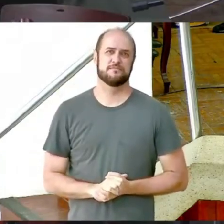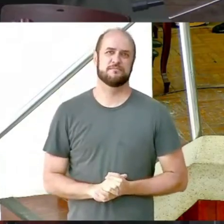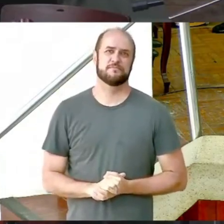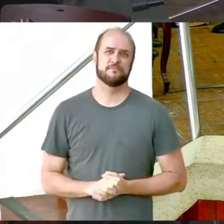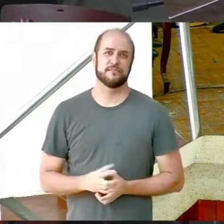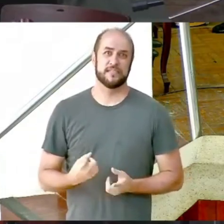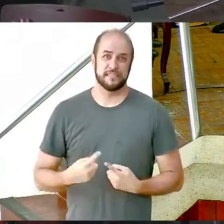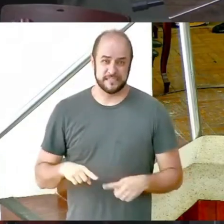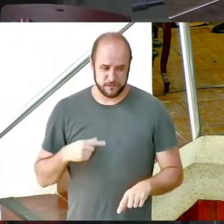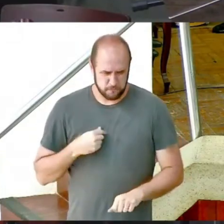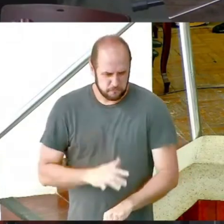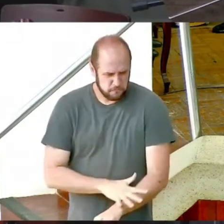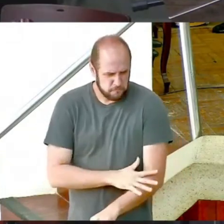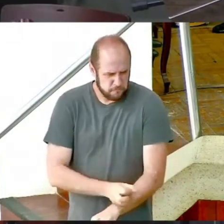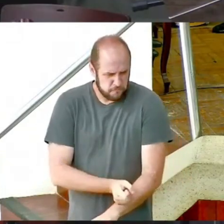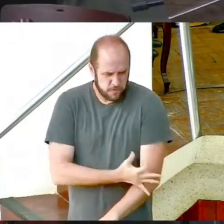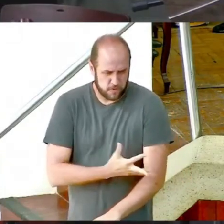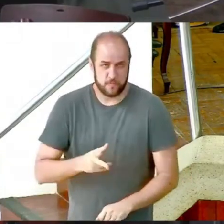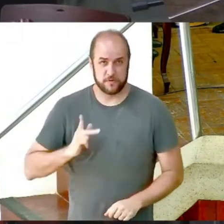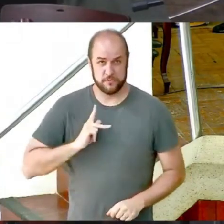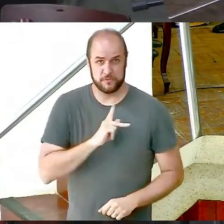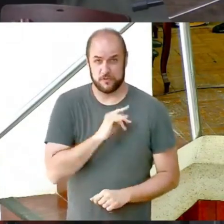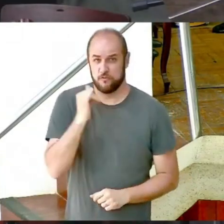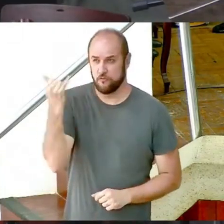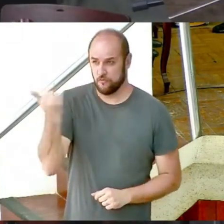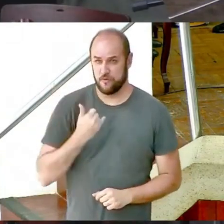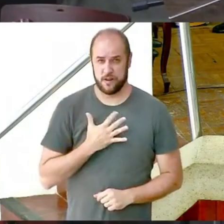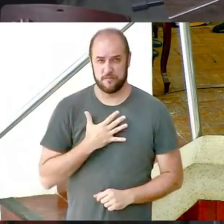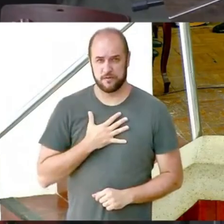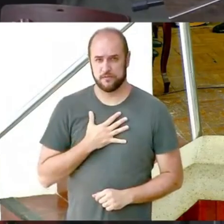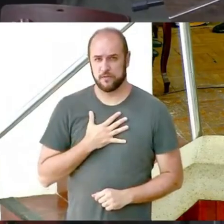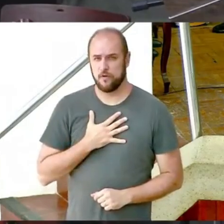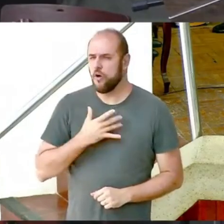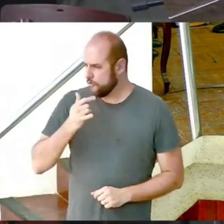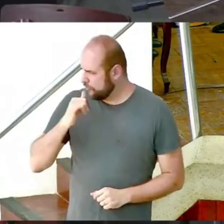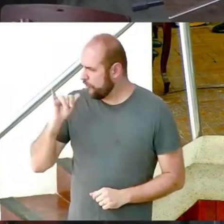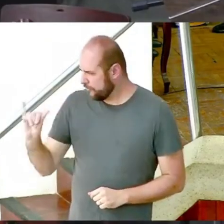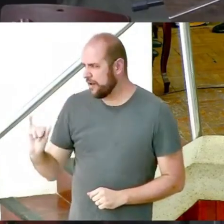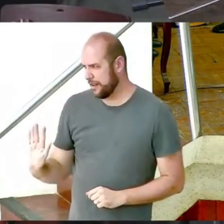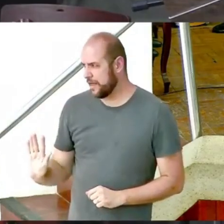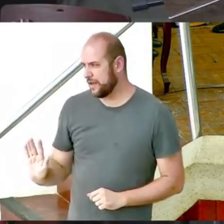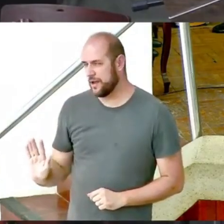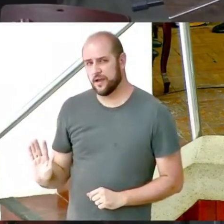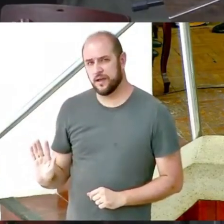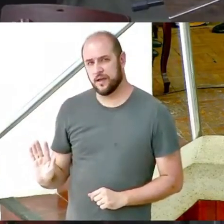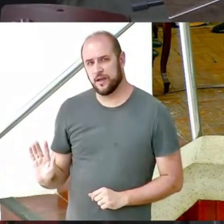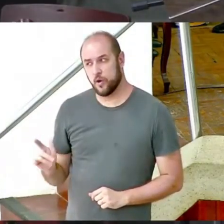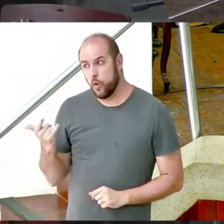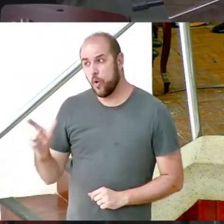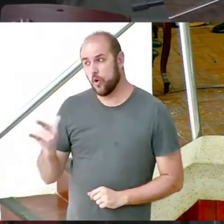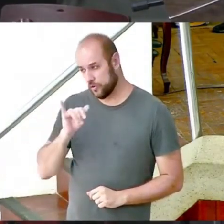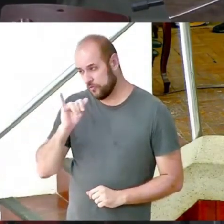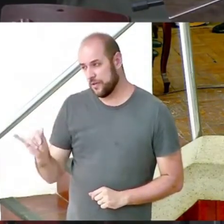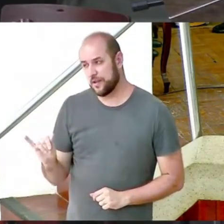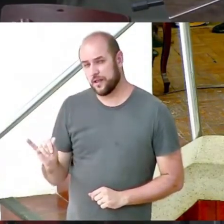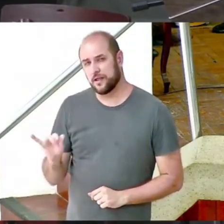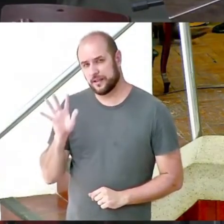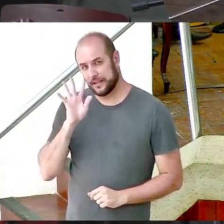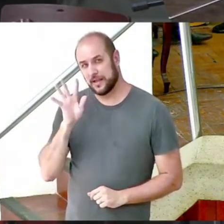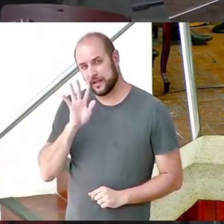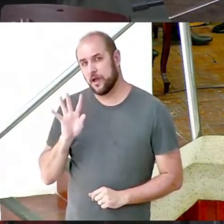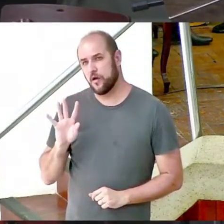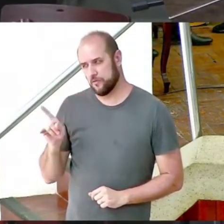emocionei quando o presbítero disse: pastor, eu posso lhe dizer outra coisa que é interessante para o